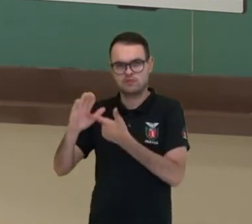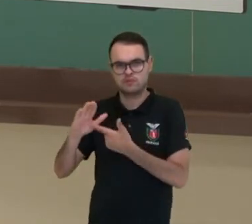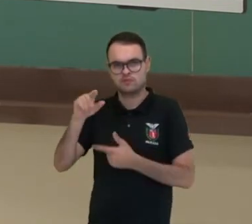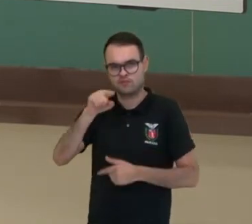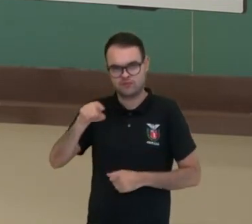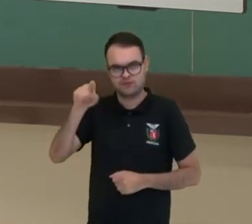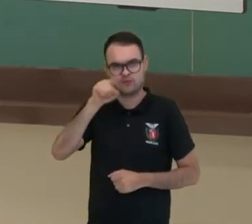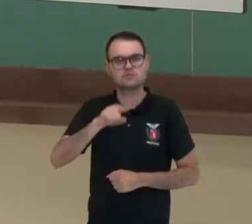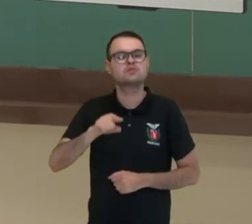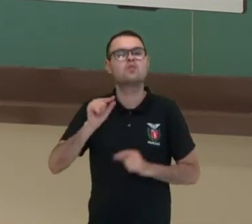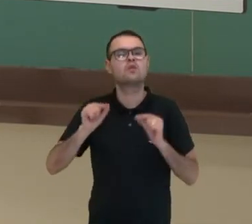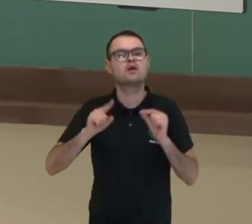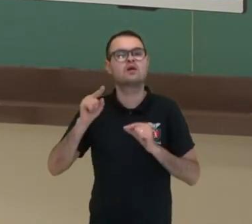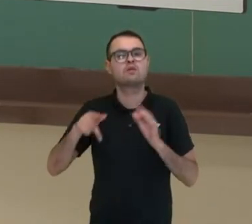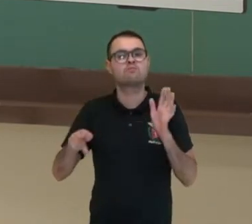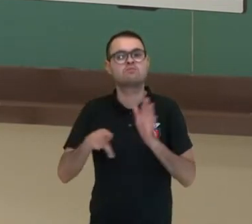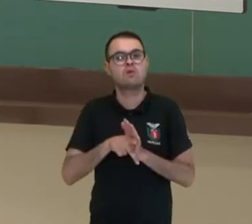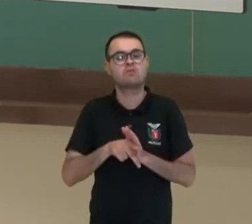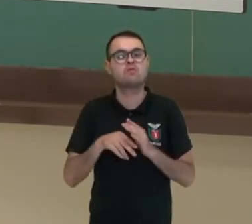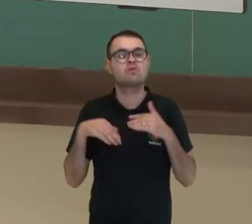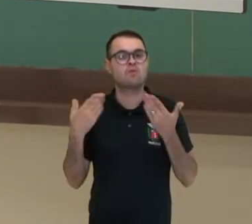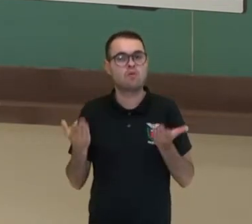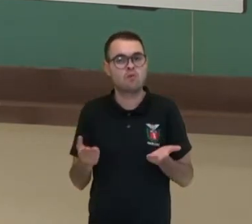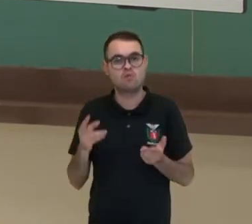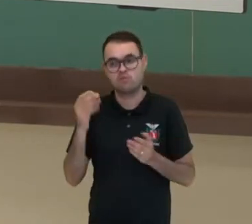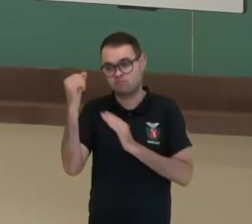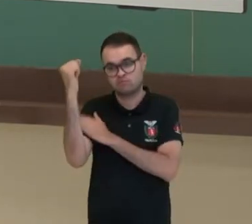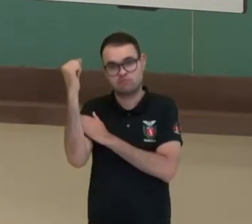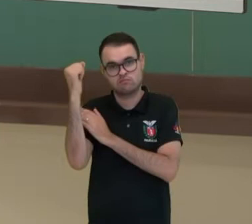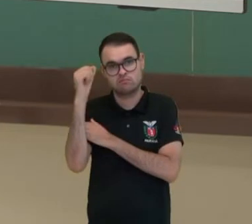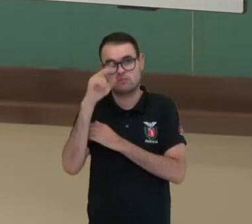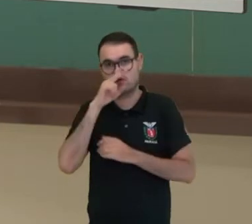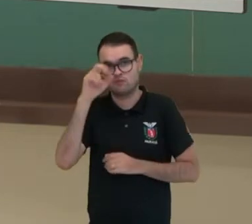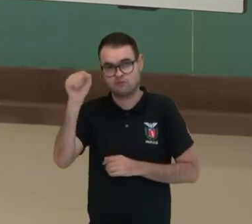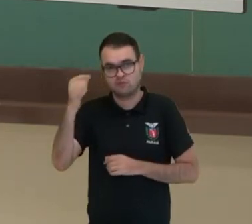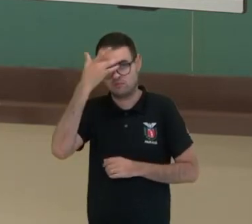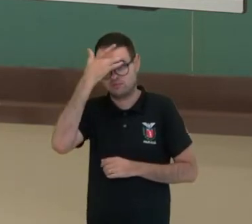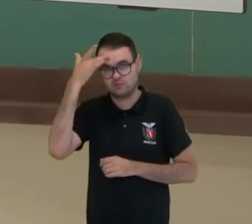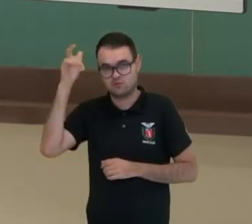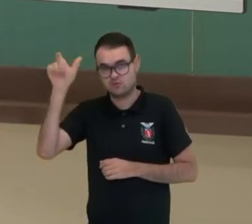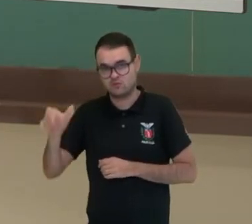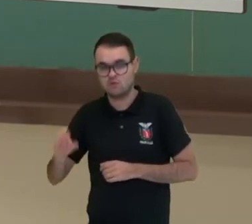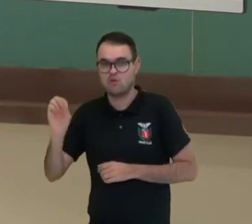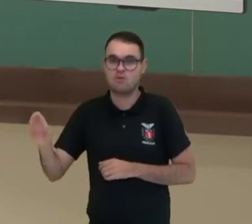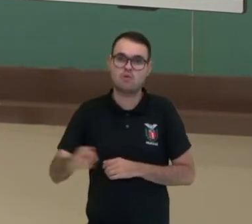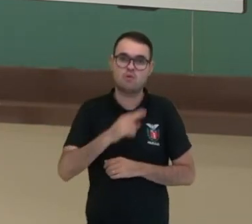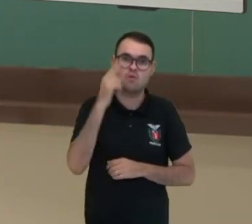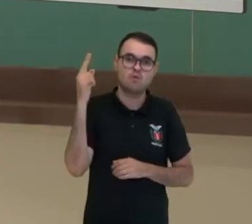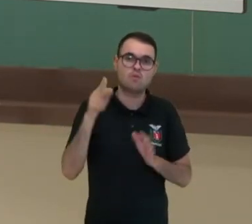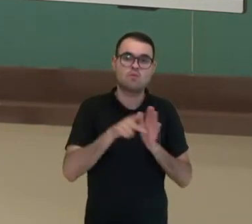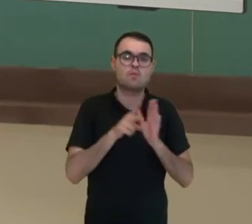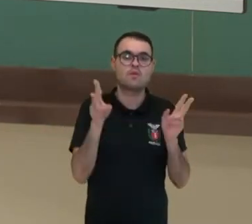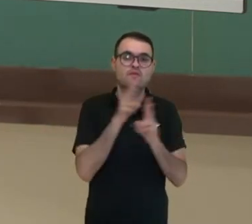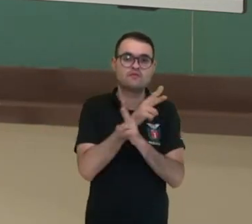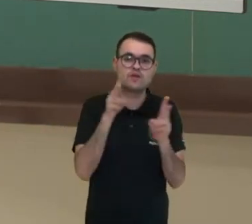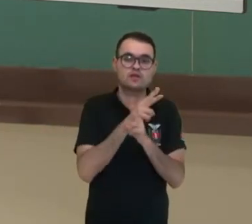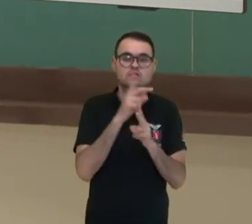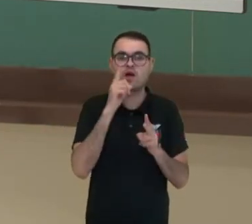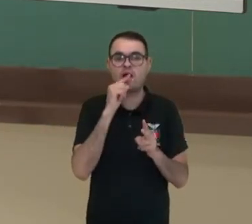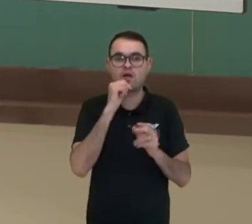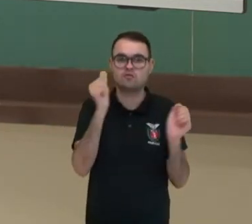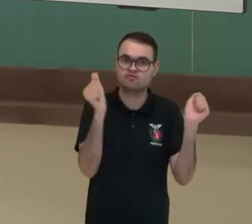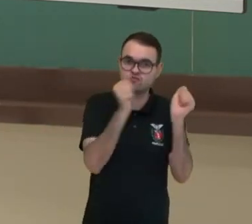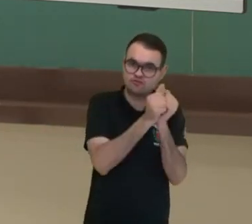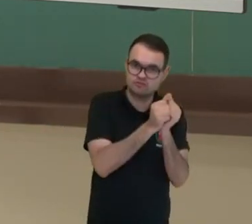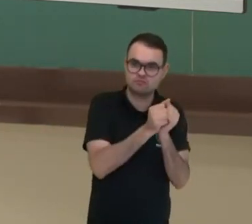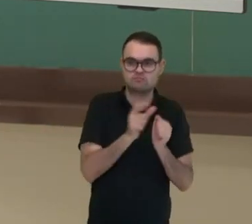para vocês, elas eram movidas ou pela força do trabalho humano ou pela força de vento e da água. Era isso